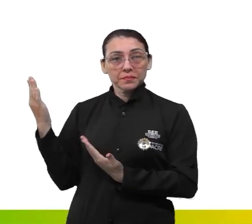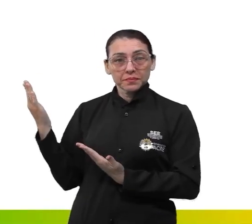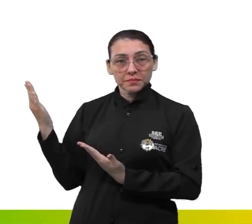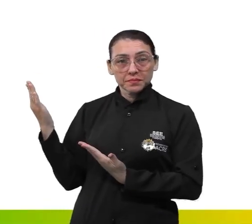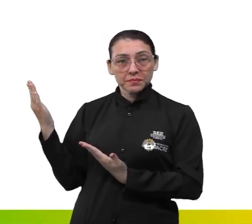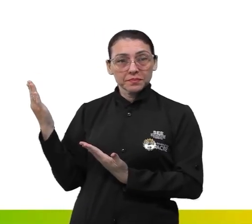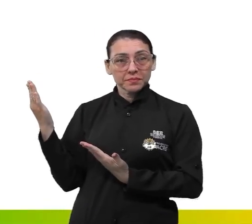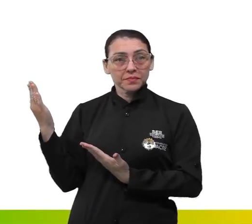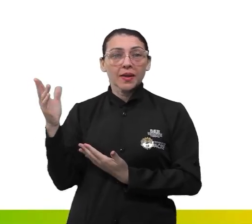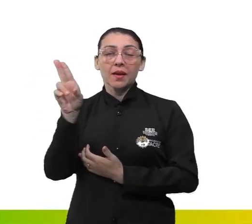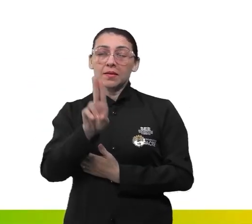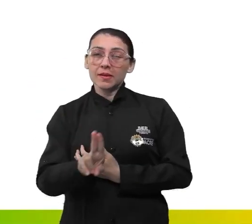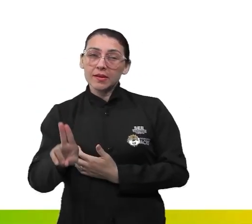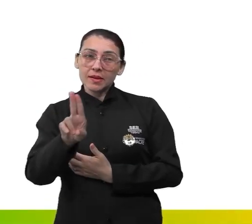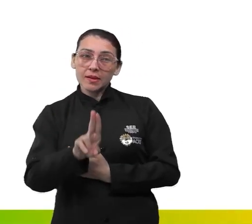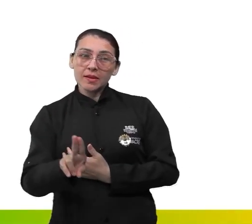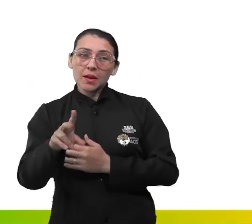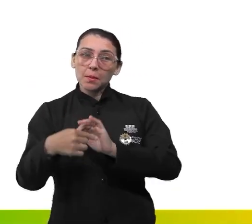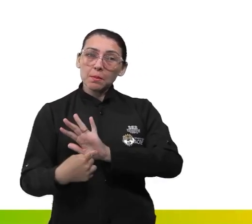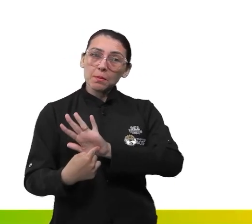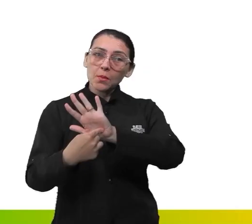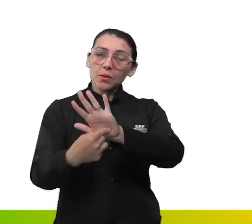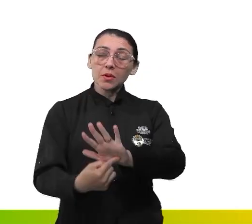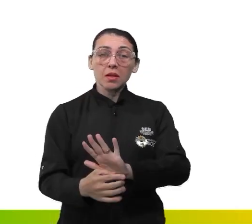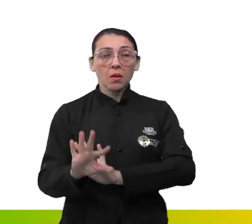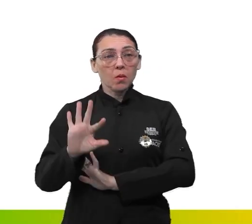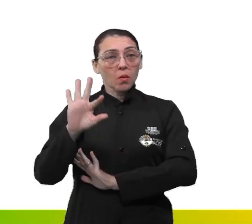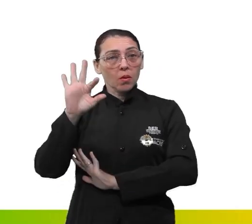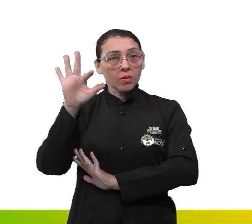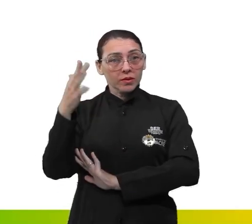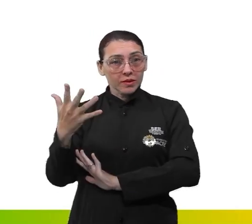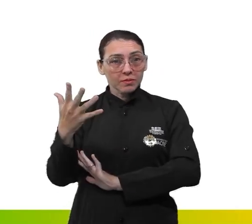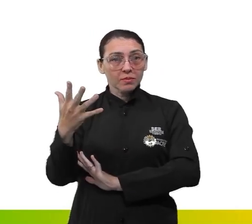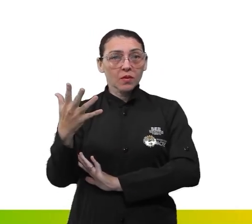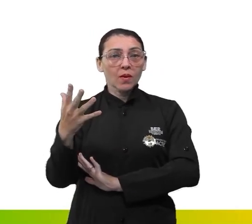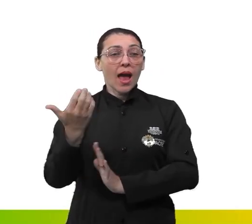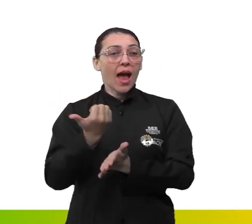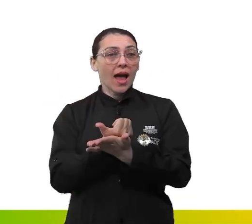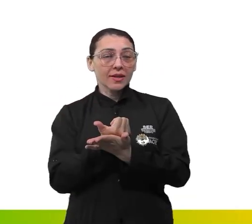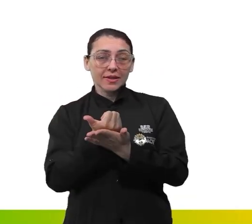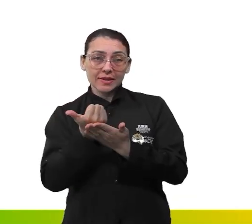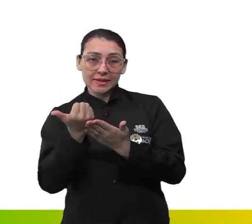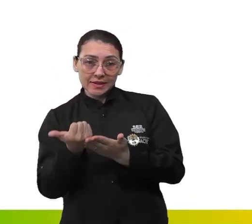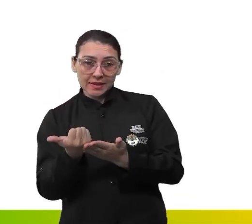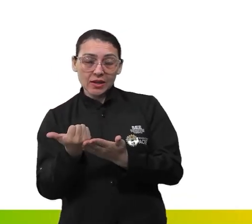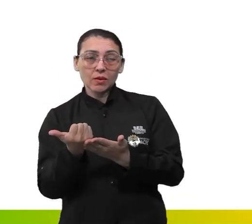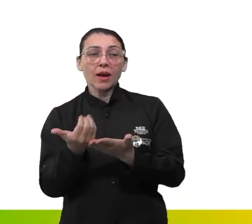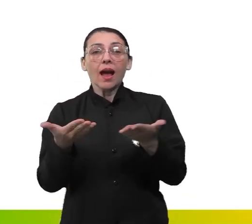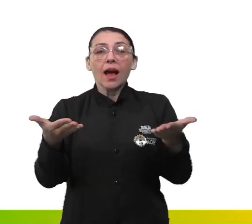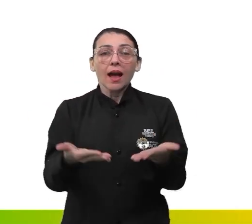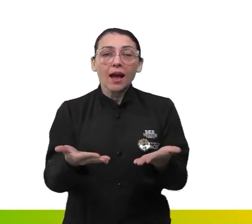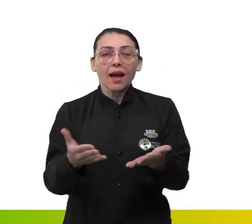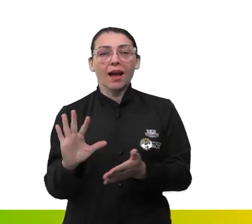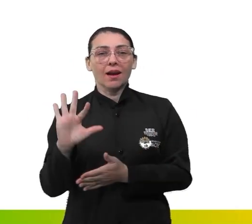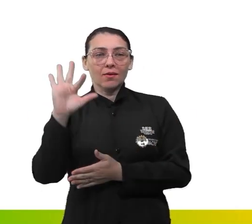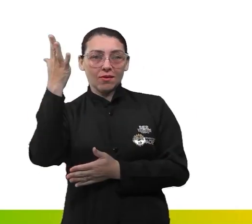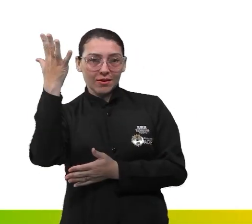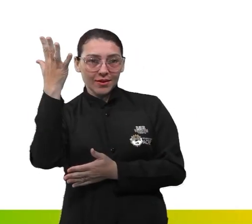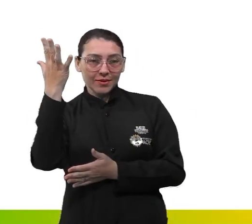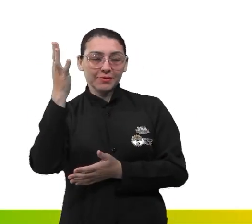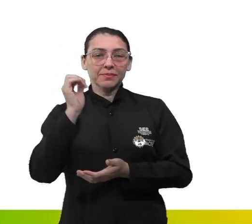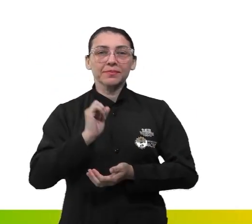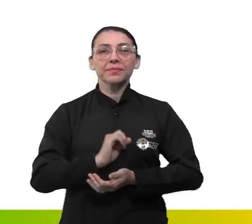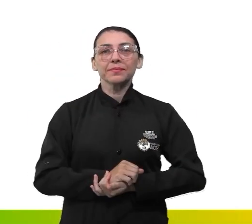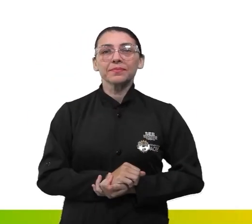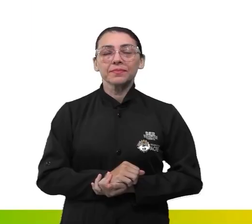O presente contínuo deve ser usado para expressar uma situação que está em progresso, ou